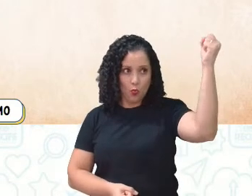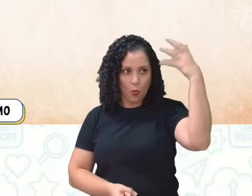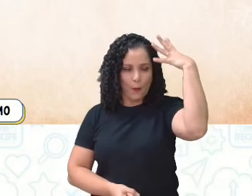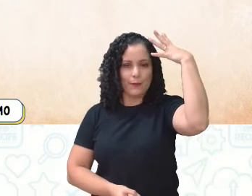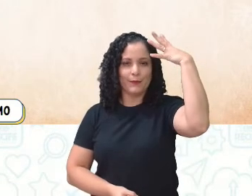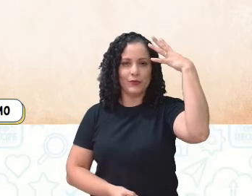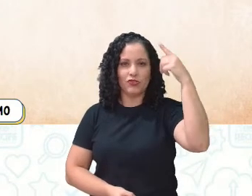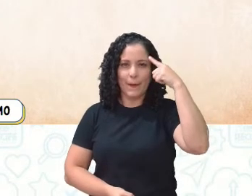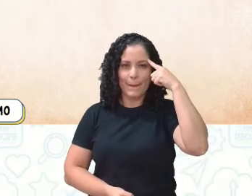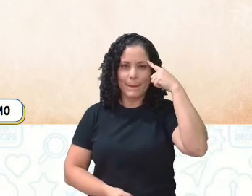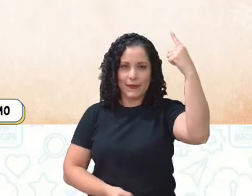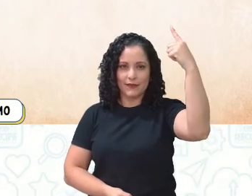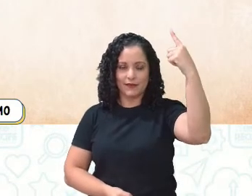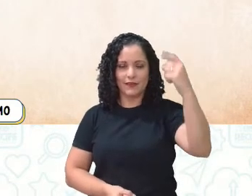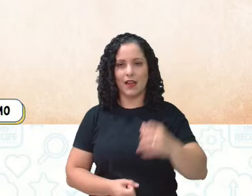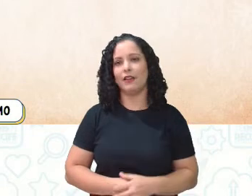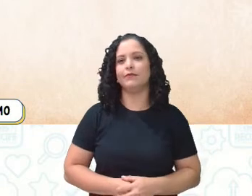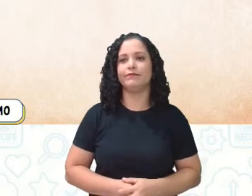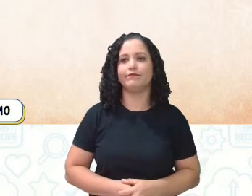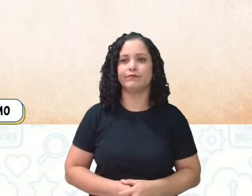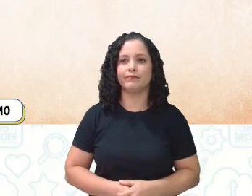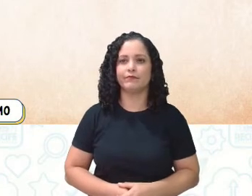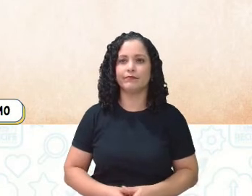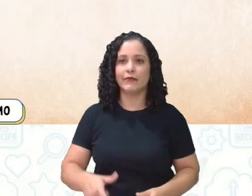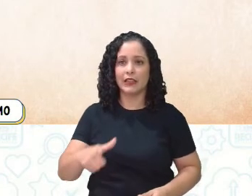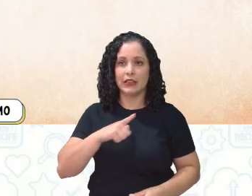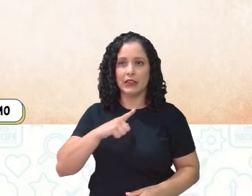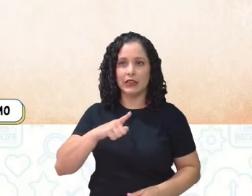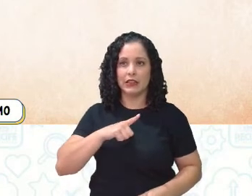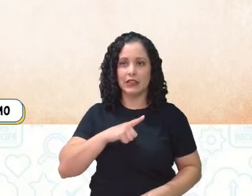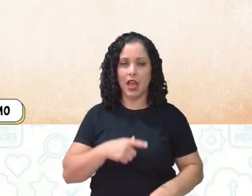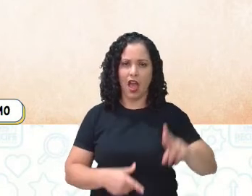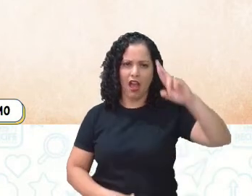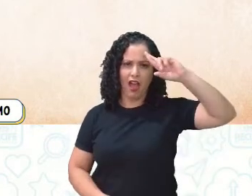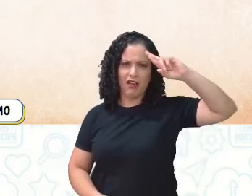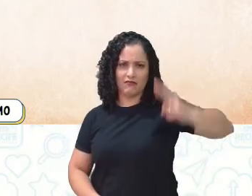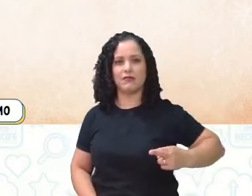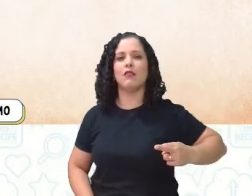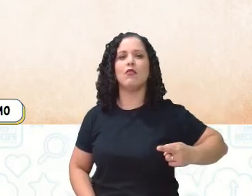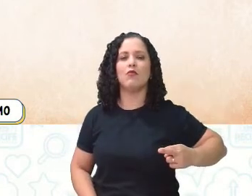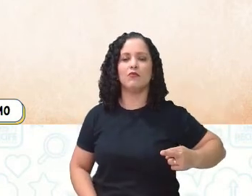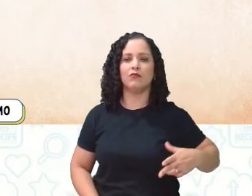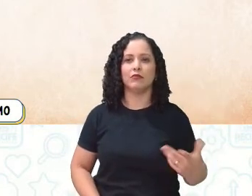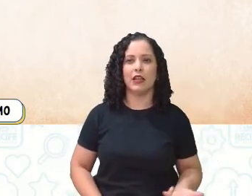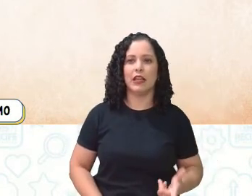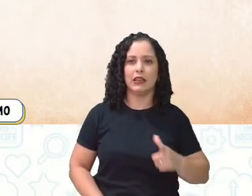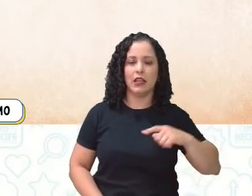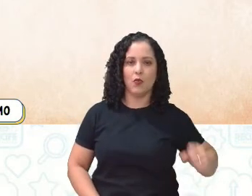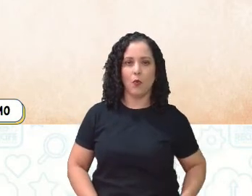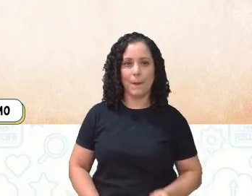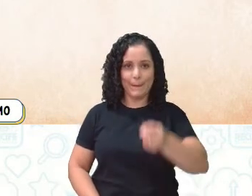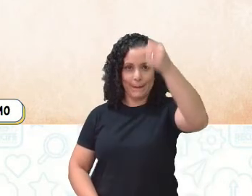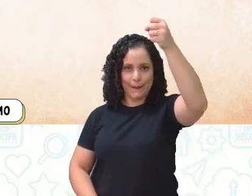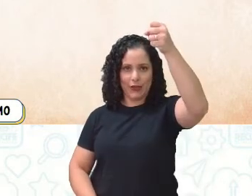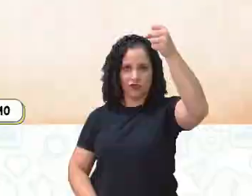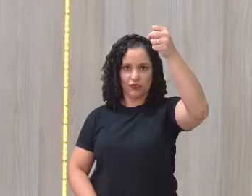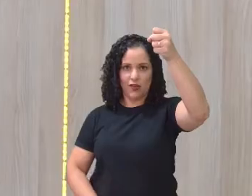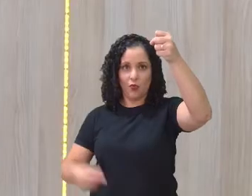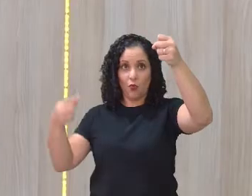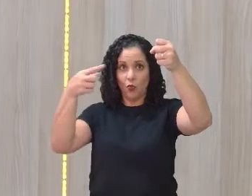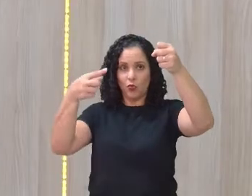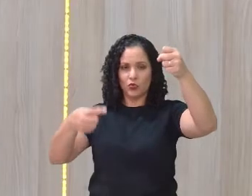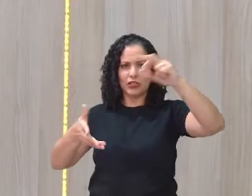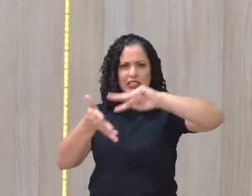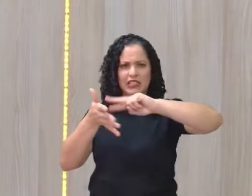Olha aí, ó, vamos entender. O cetro da razão segurado aí por essa mulher, o cetro quer dizer o bastão, né? O bastão